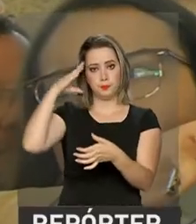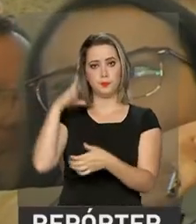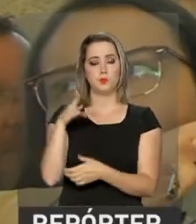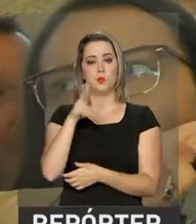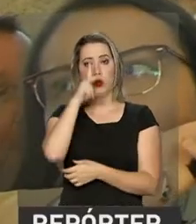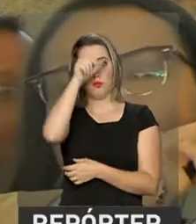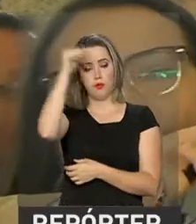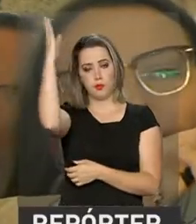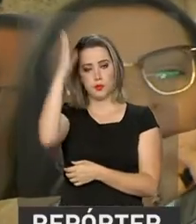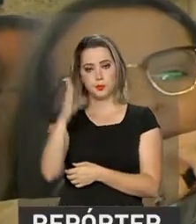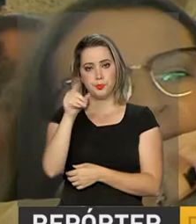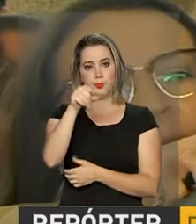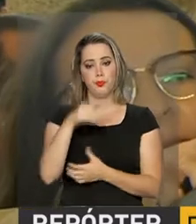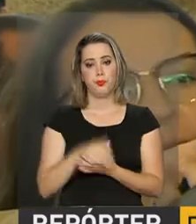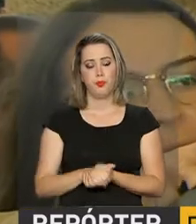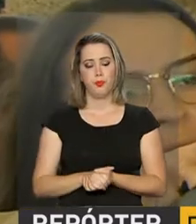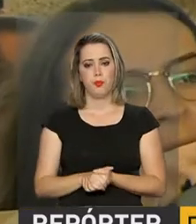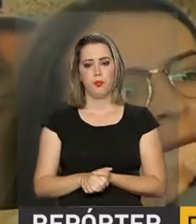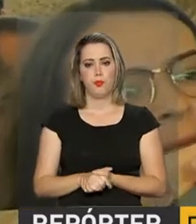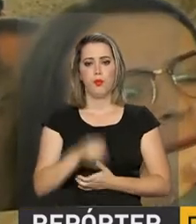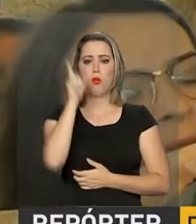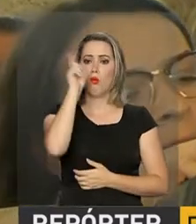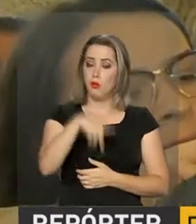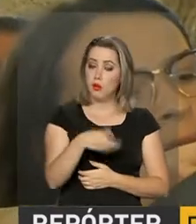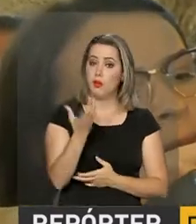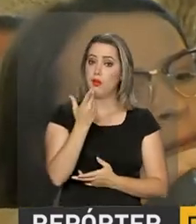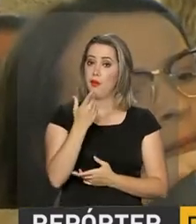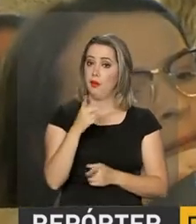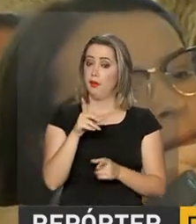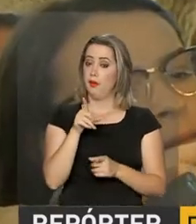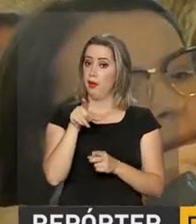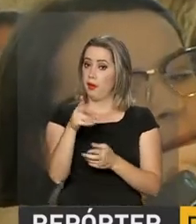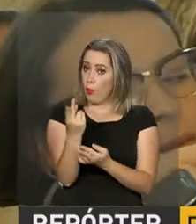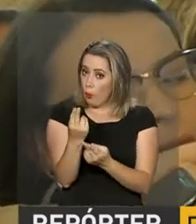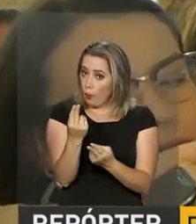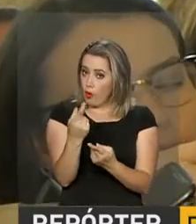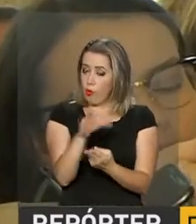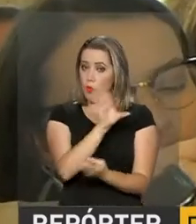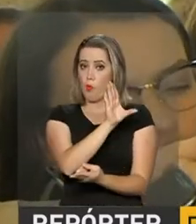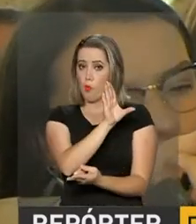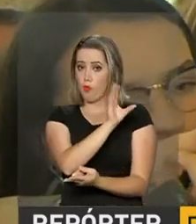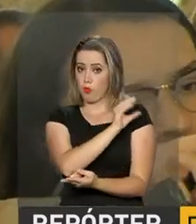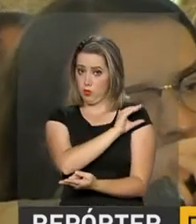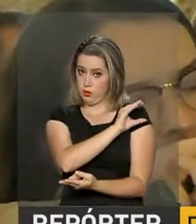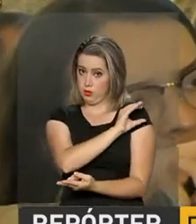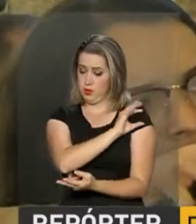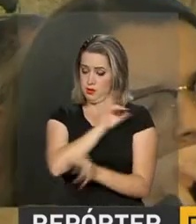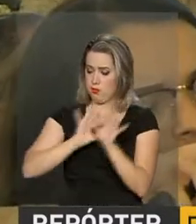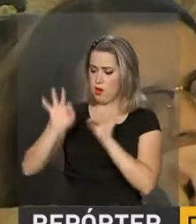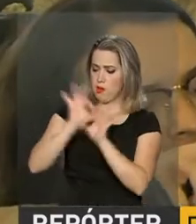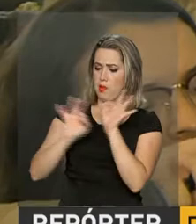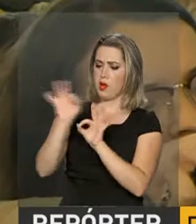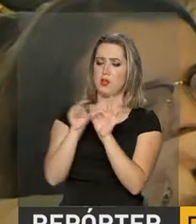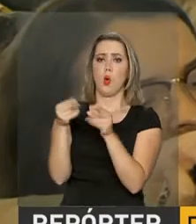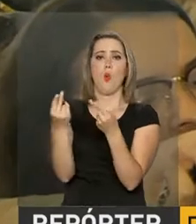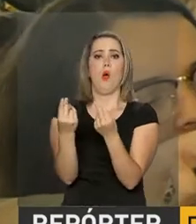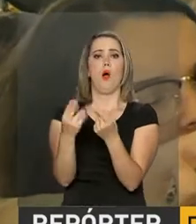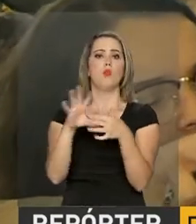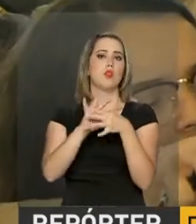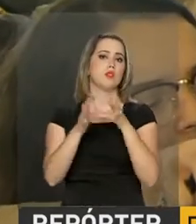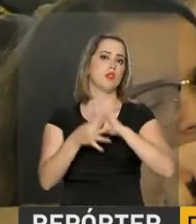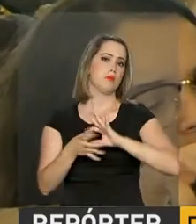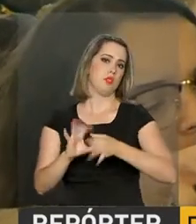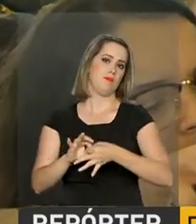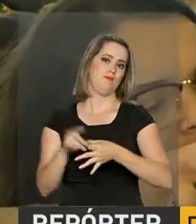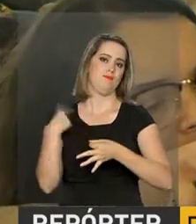Será algo, como eu disse, não é? Na coordenação, similar ao que foi feito durante as Olimpíadas. E nós sabemos